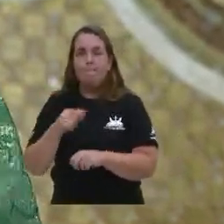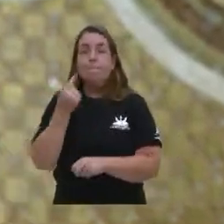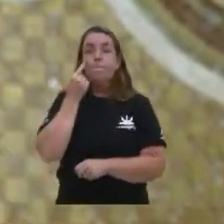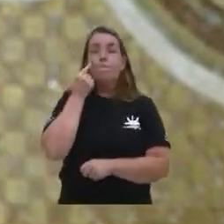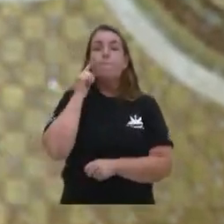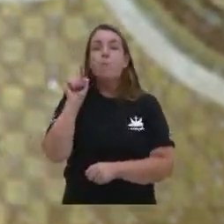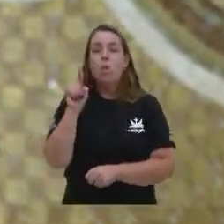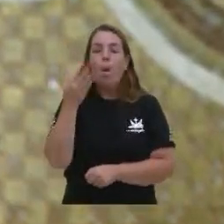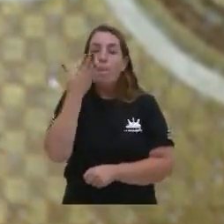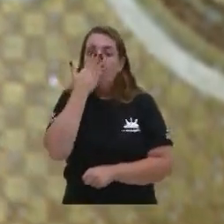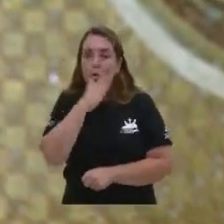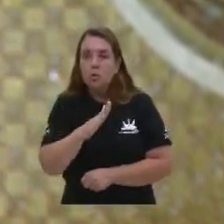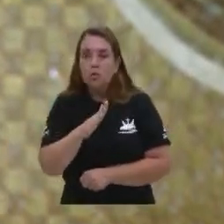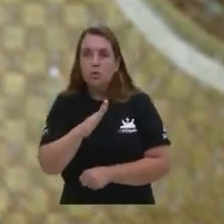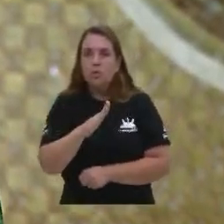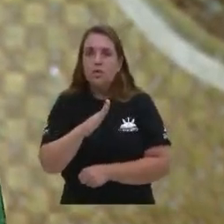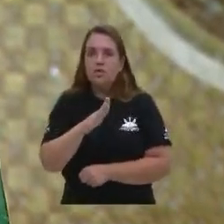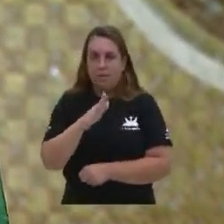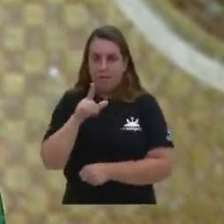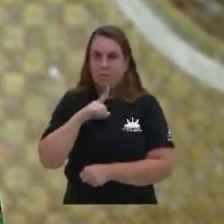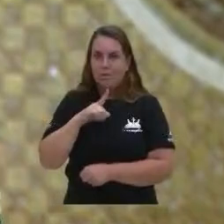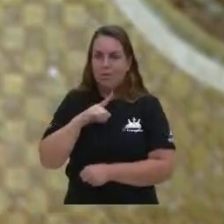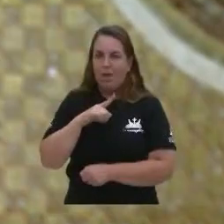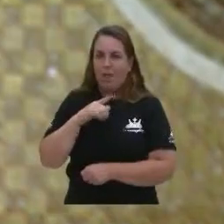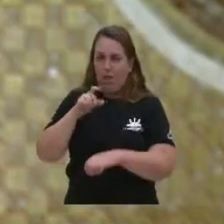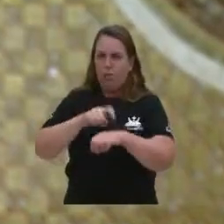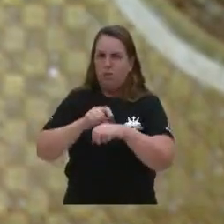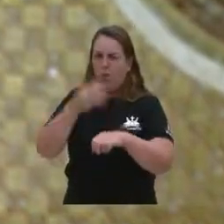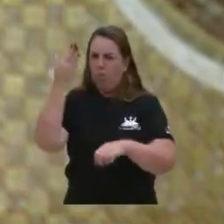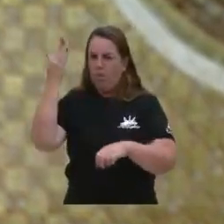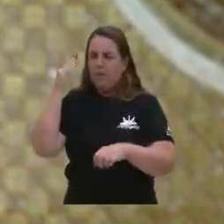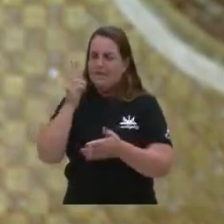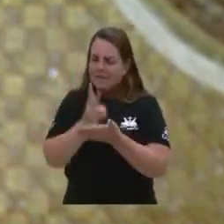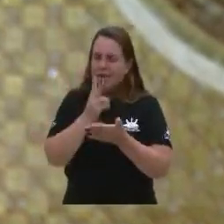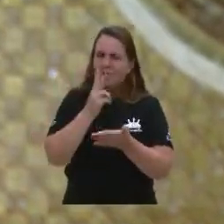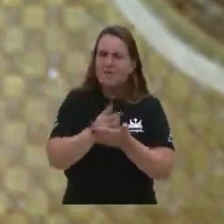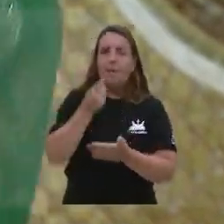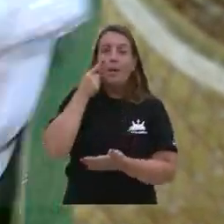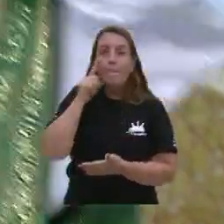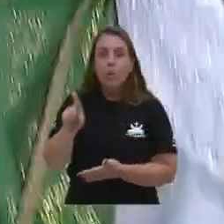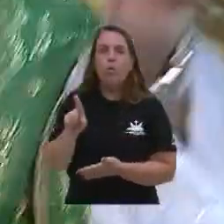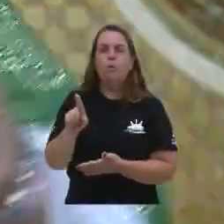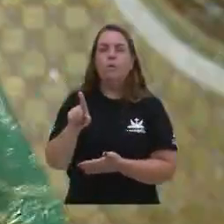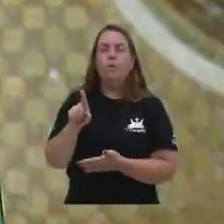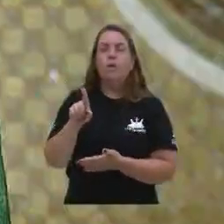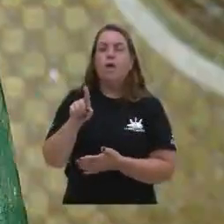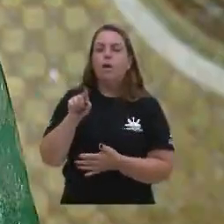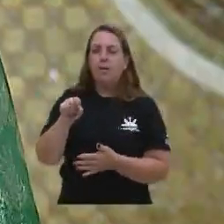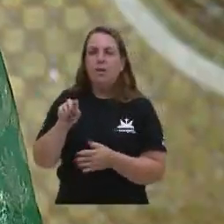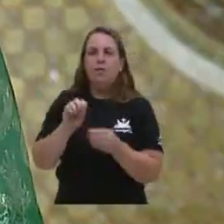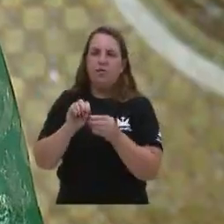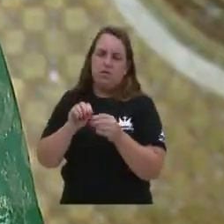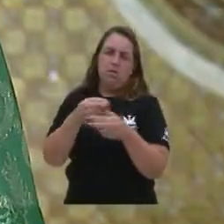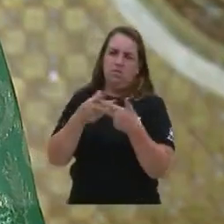prostitutas sem parar. Sempre 1000 que atendiam os clientes.